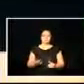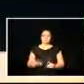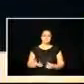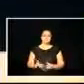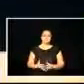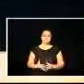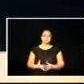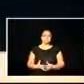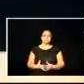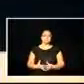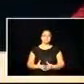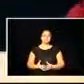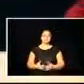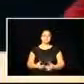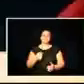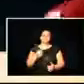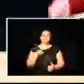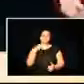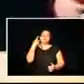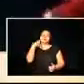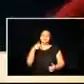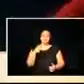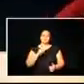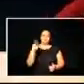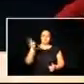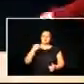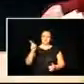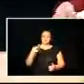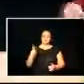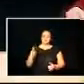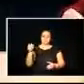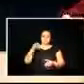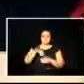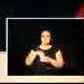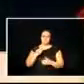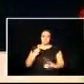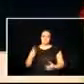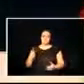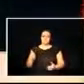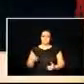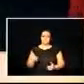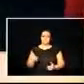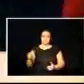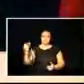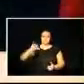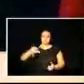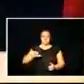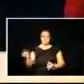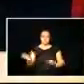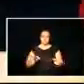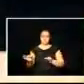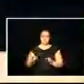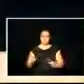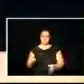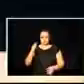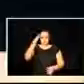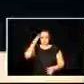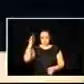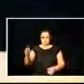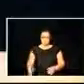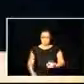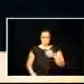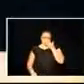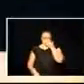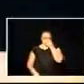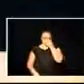Por isso, faço um apelo para que não aprovemos esse projeto. Muito obrigada, são essas minhas considerações, senhor presidente.